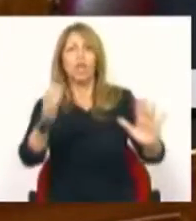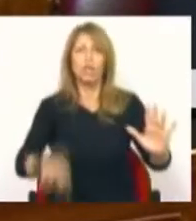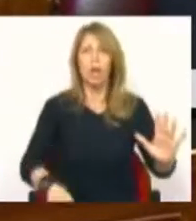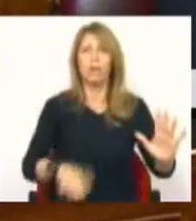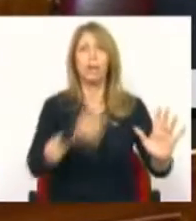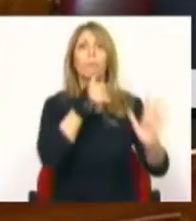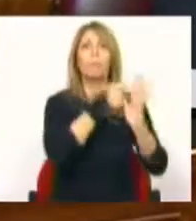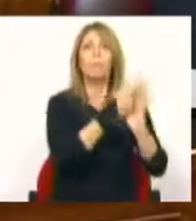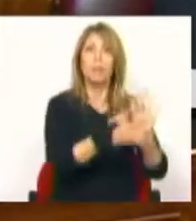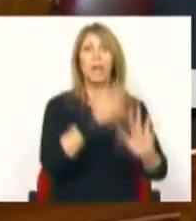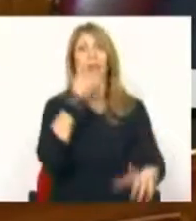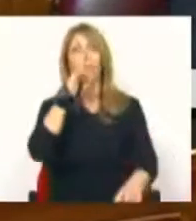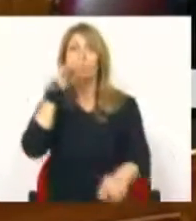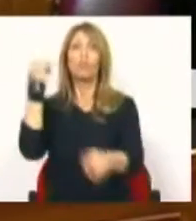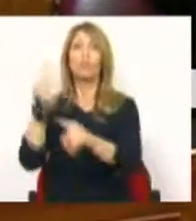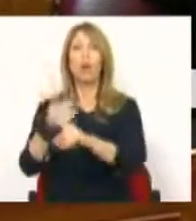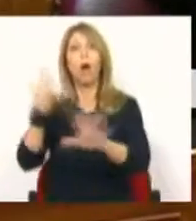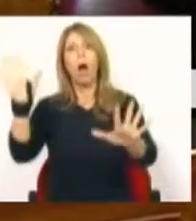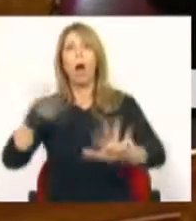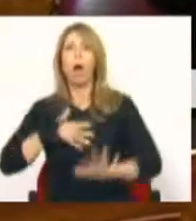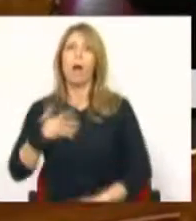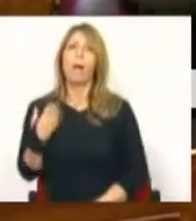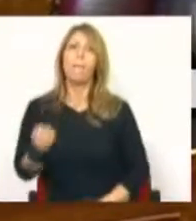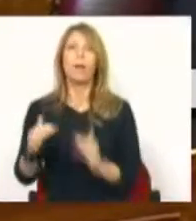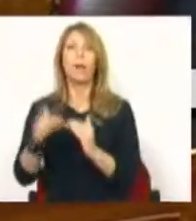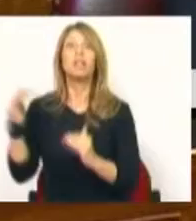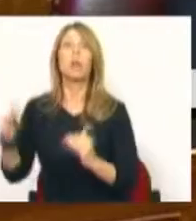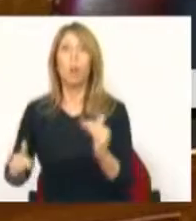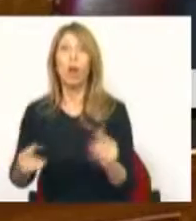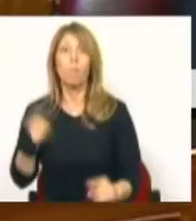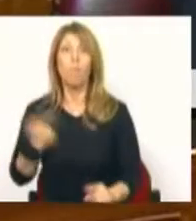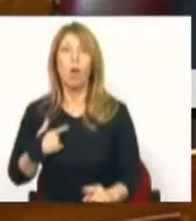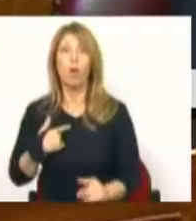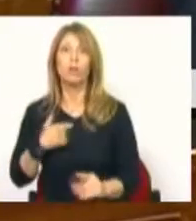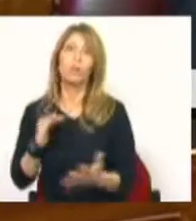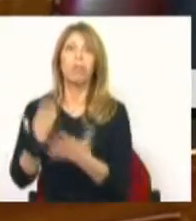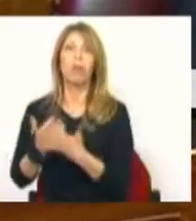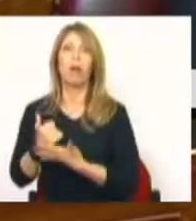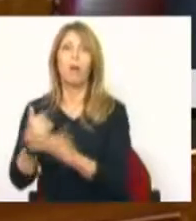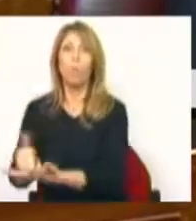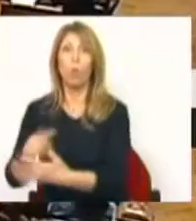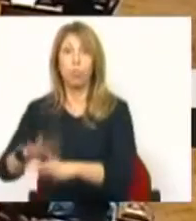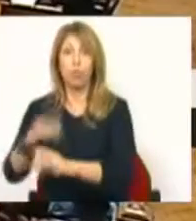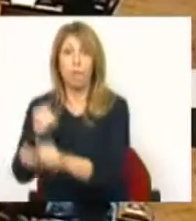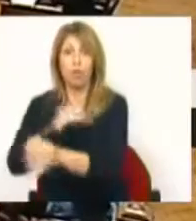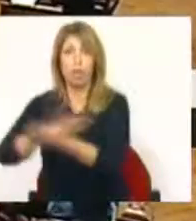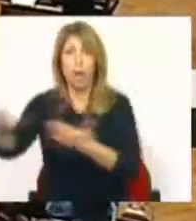com dois anos quando igualdade que alimentamos plano nossa nação obrigado